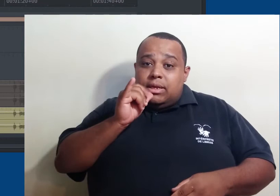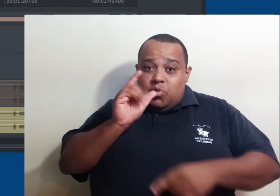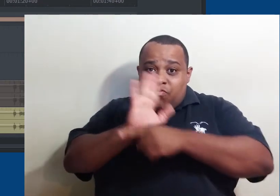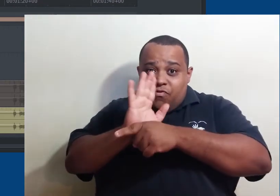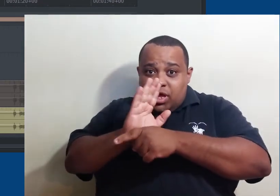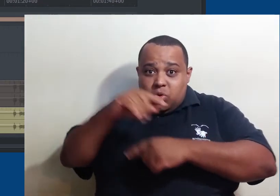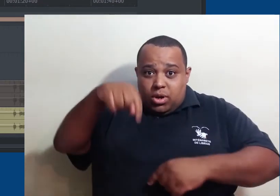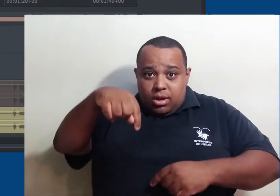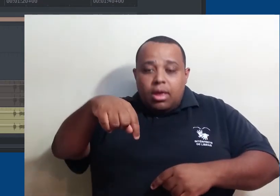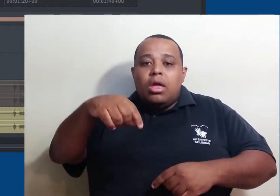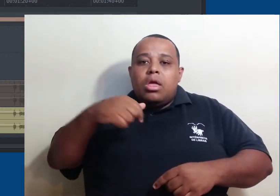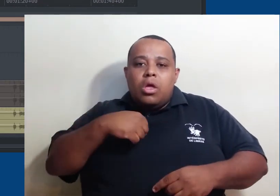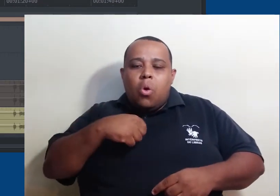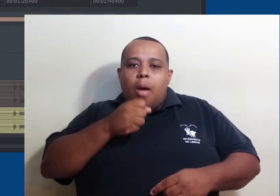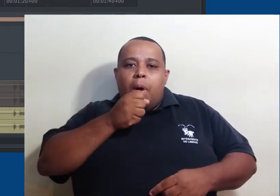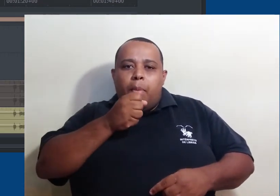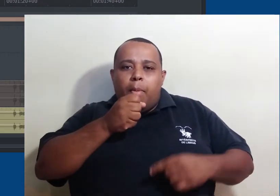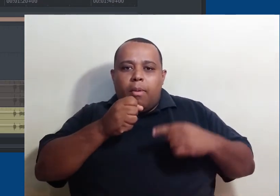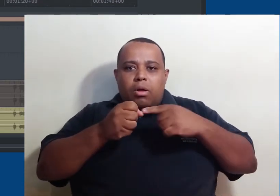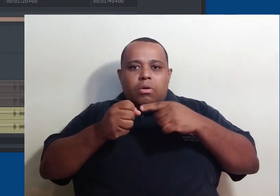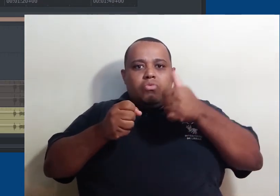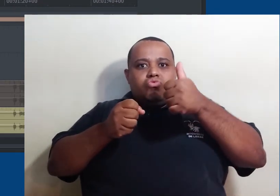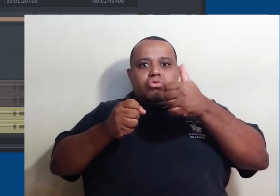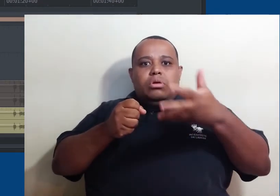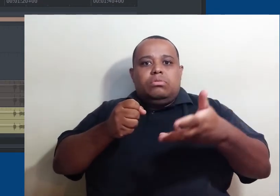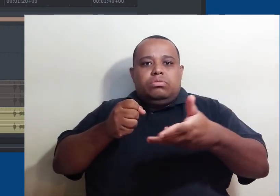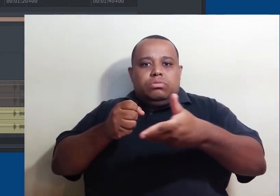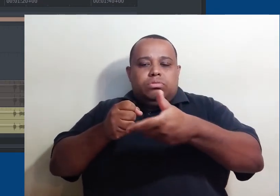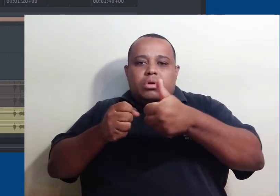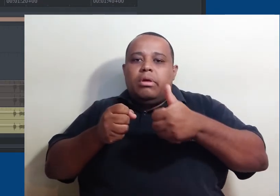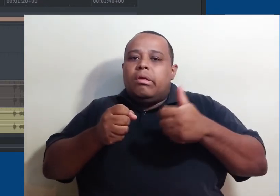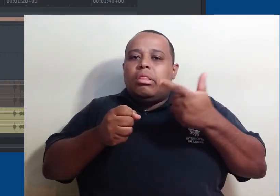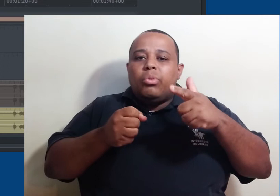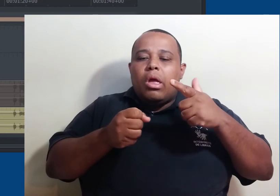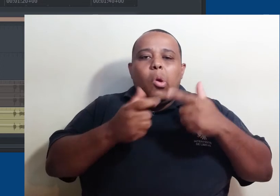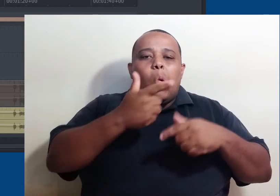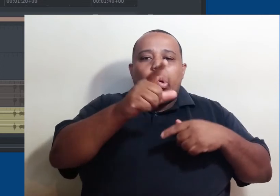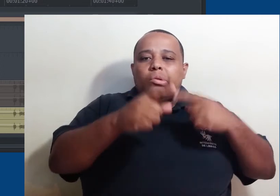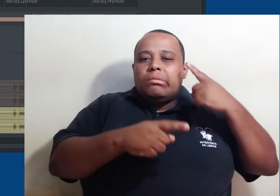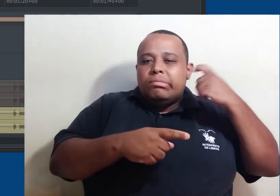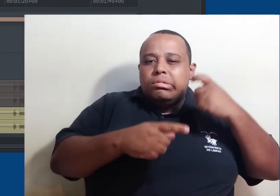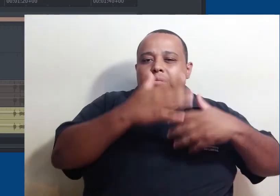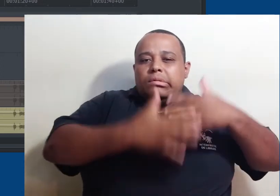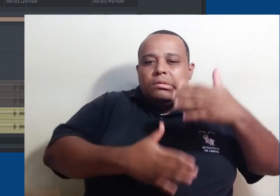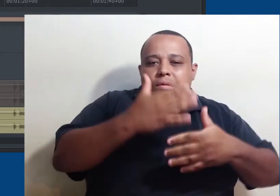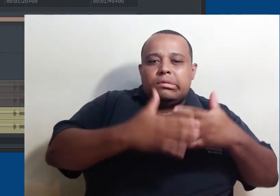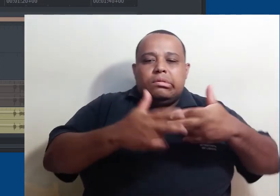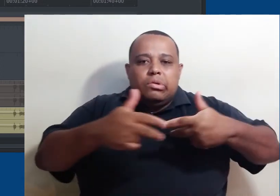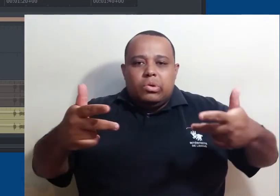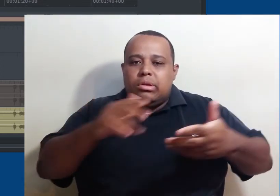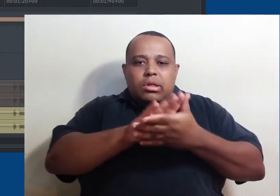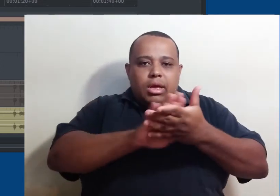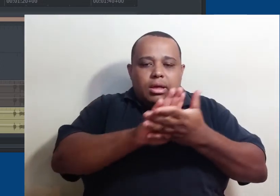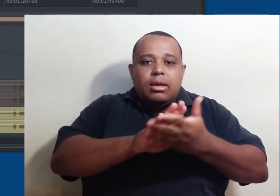estava com o microfone muito bom. Então, quando eu não estou falando, não tem muito ruído. Agora, se você está com um ambiente que está com um pouquinho mais de ruído,